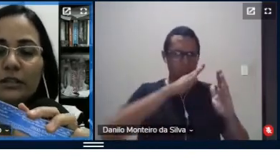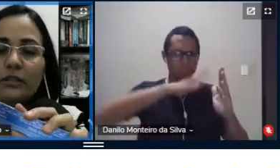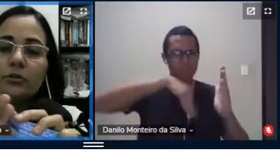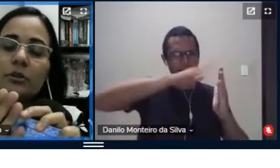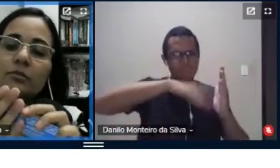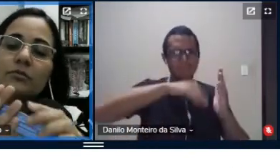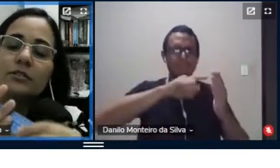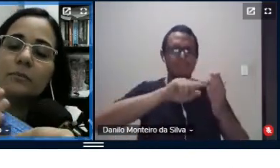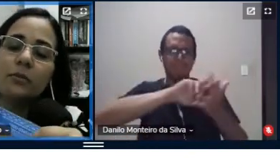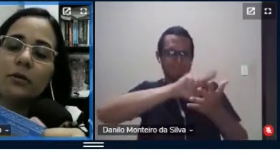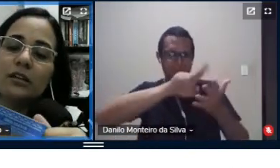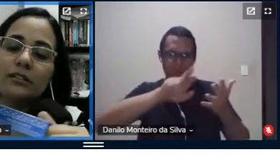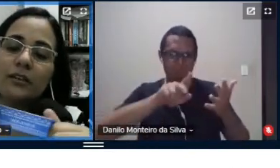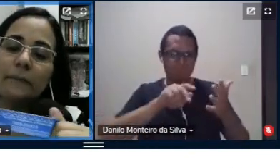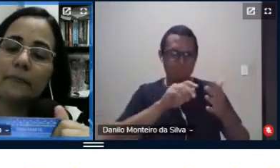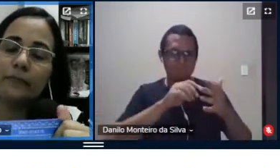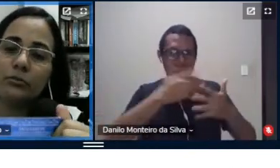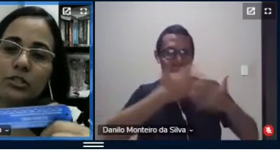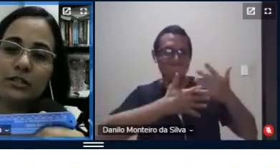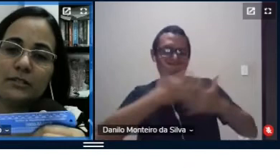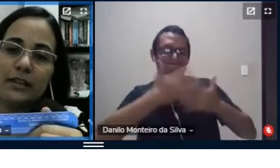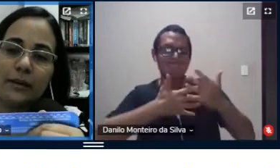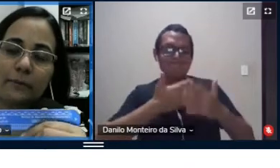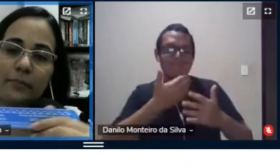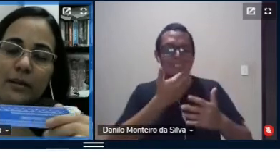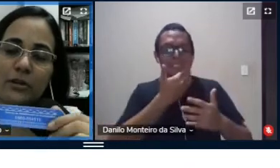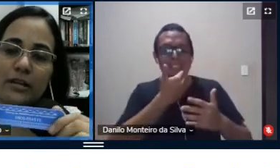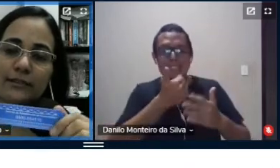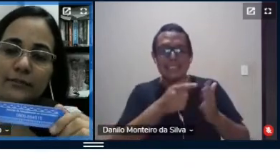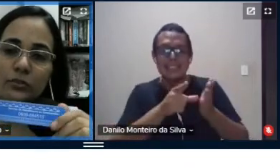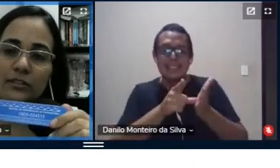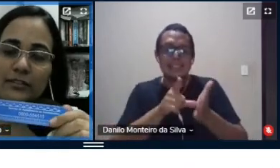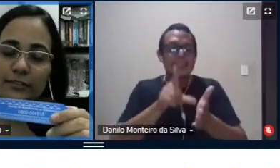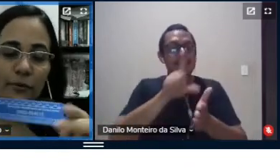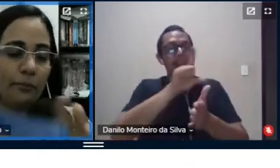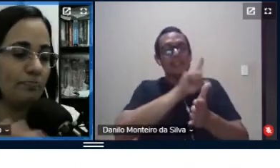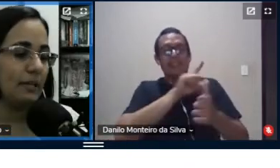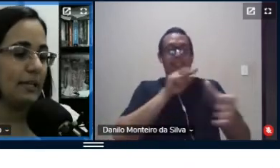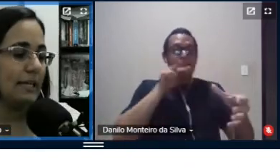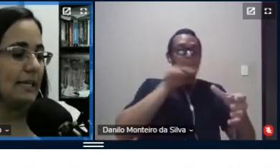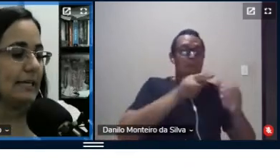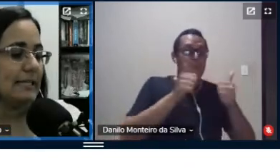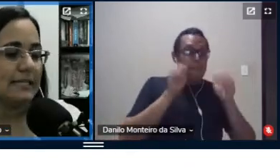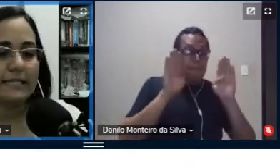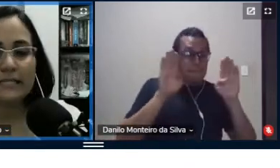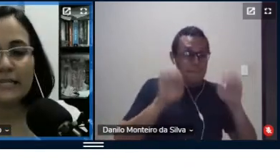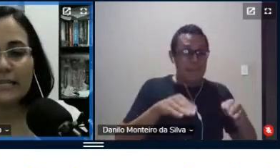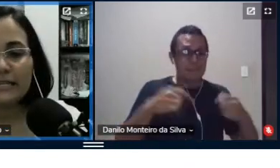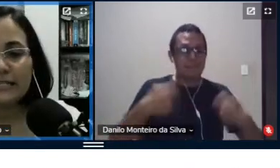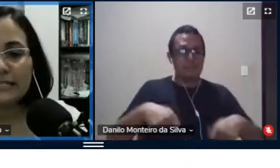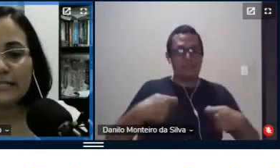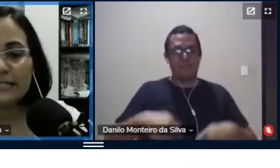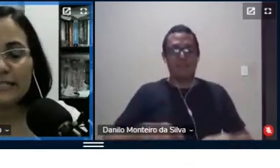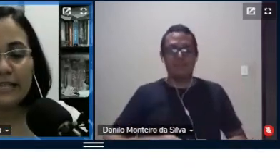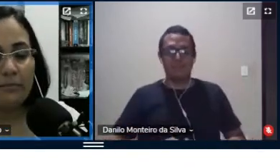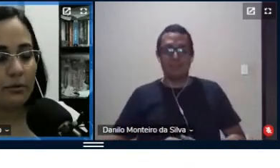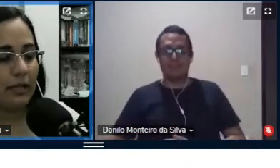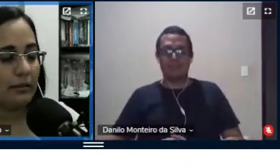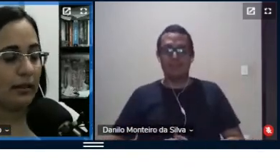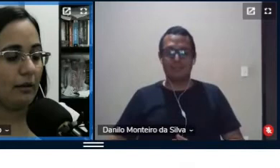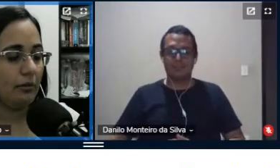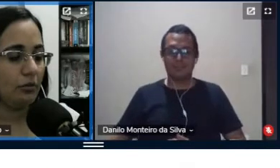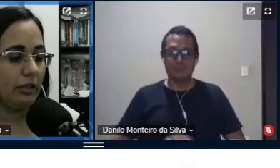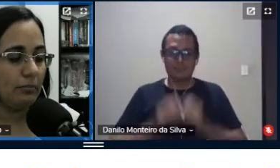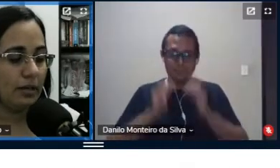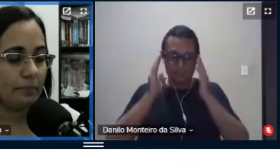processo anterior que você possa utilizar para melhorar essa visualização. Vocês lembram